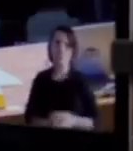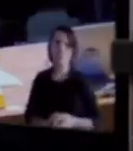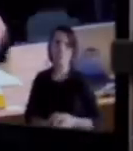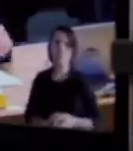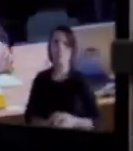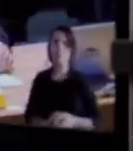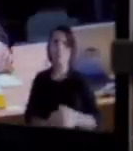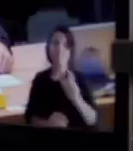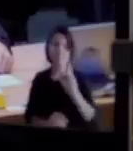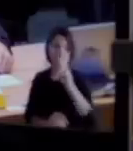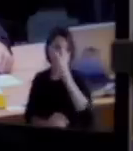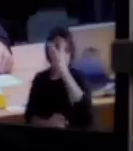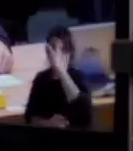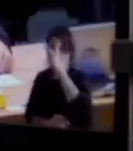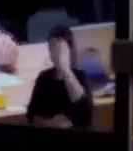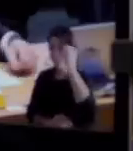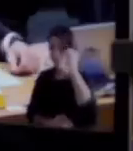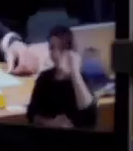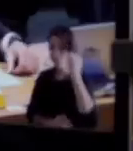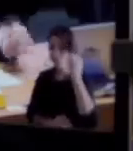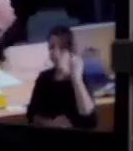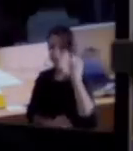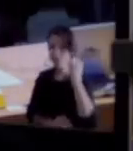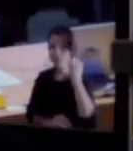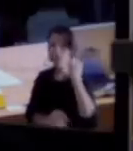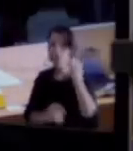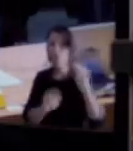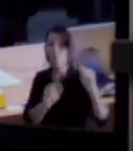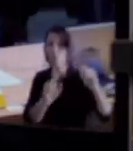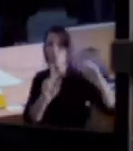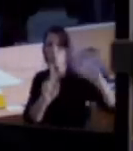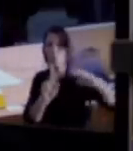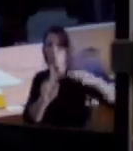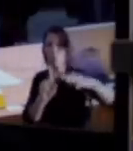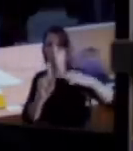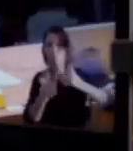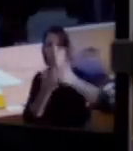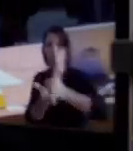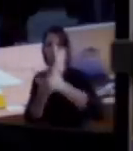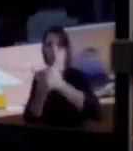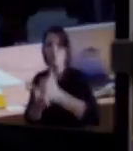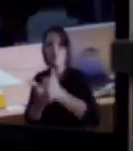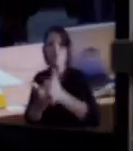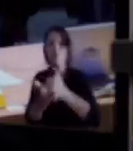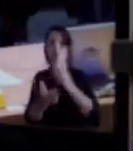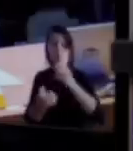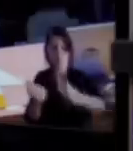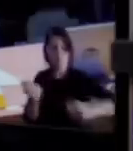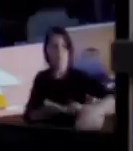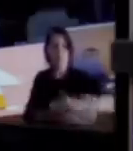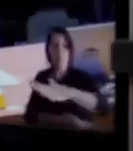o povo vem apoiando atrás que aconteceu em 8 de janeiro um absoluta baderna não é